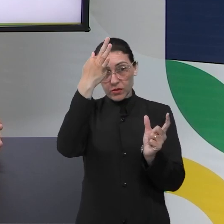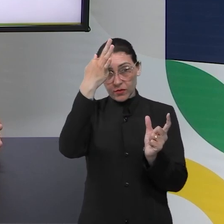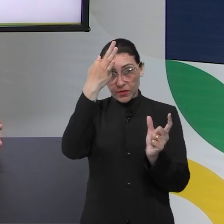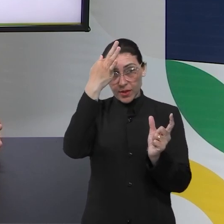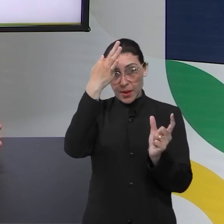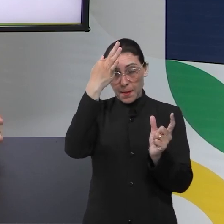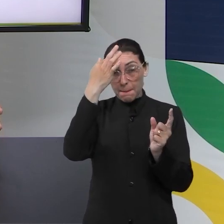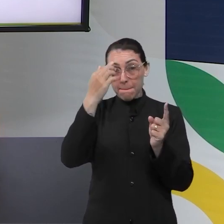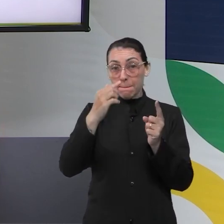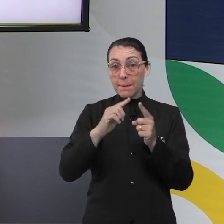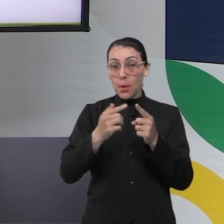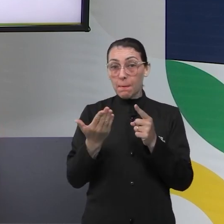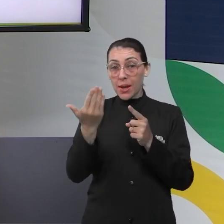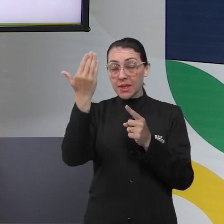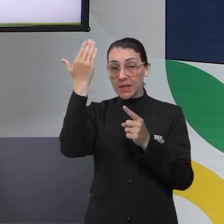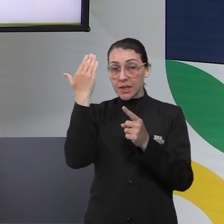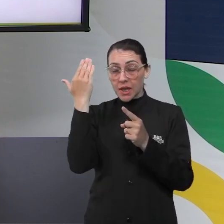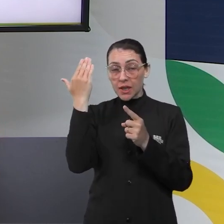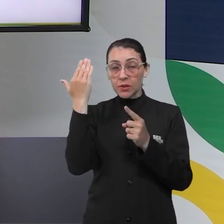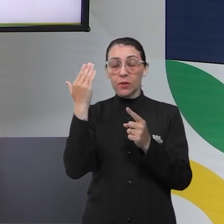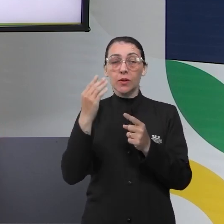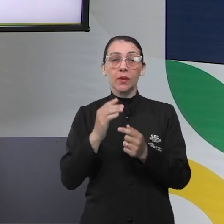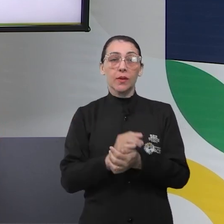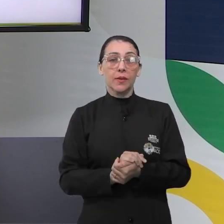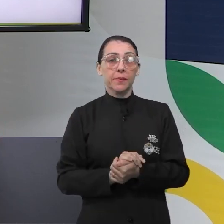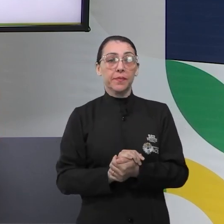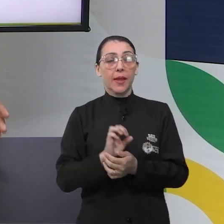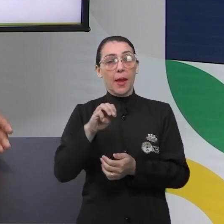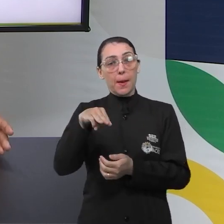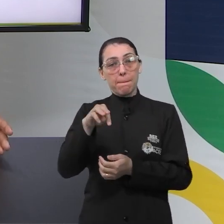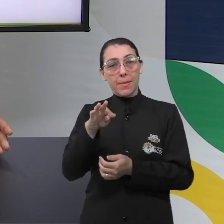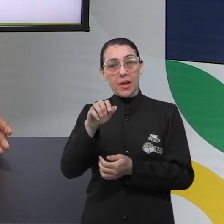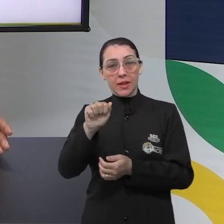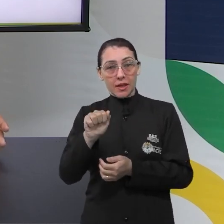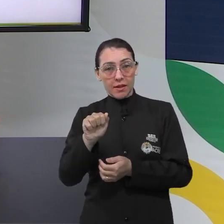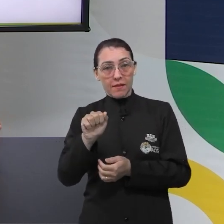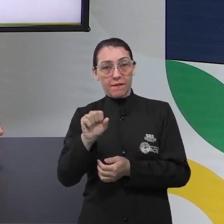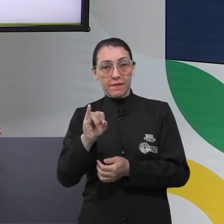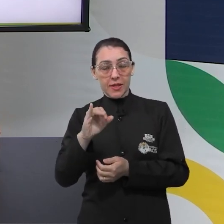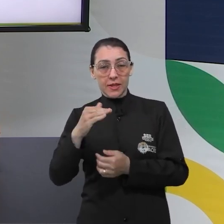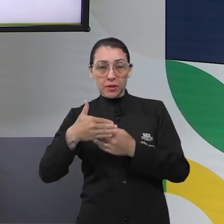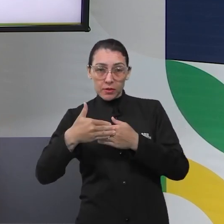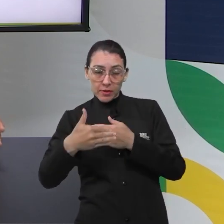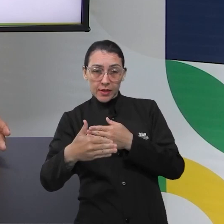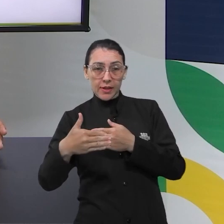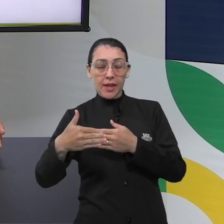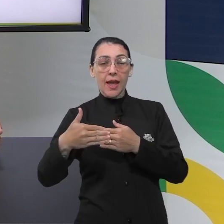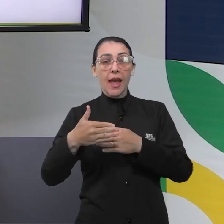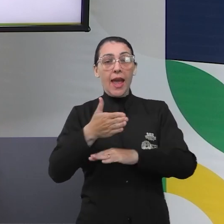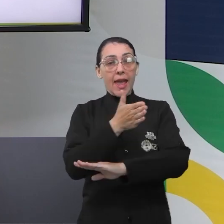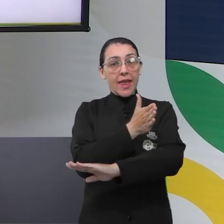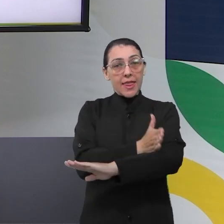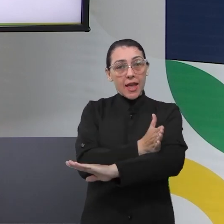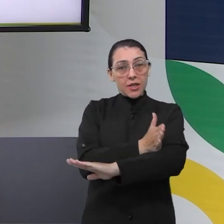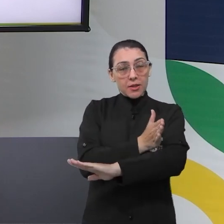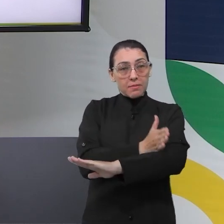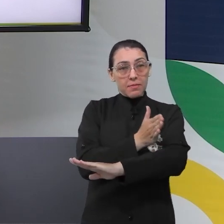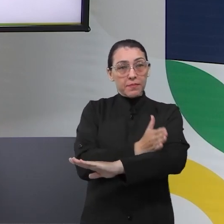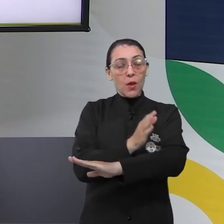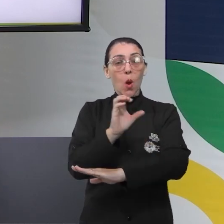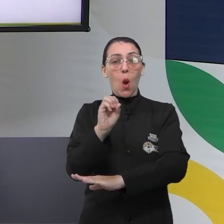filosofia. Na antiguidade a gente chamava a metafísica de metafísica, a partir da Idade Média a gente passou a chamar